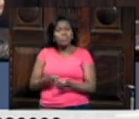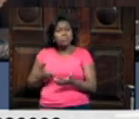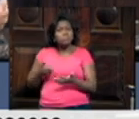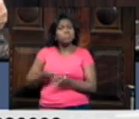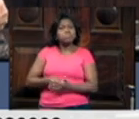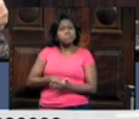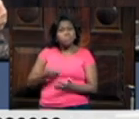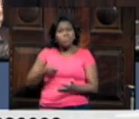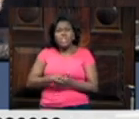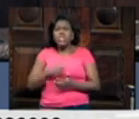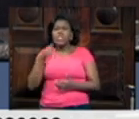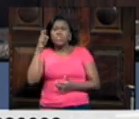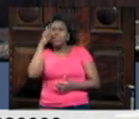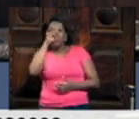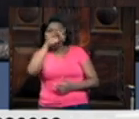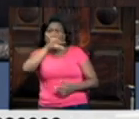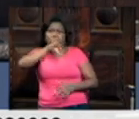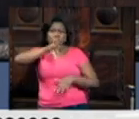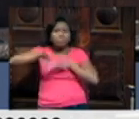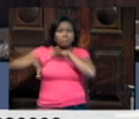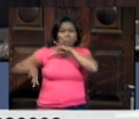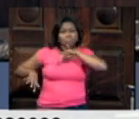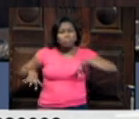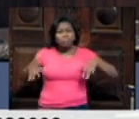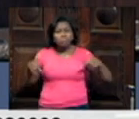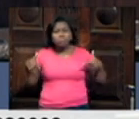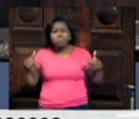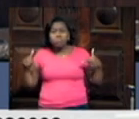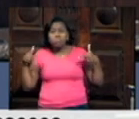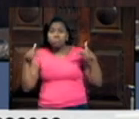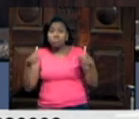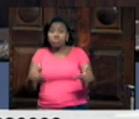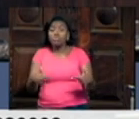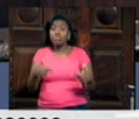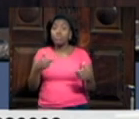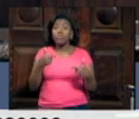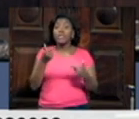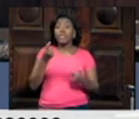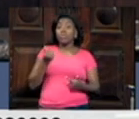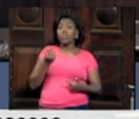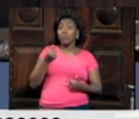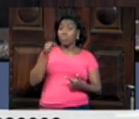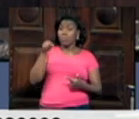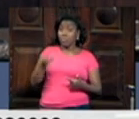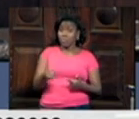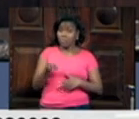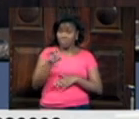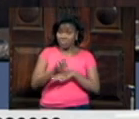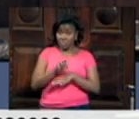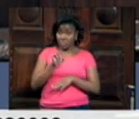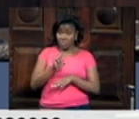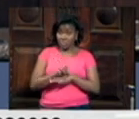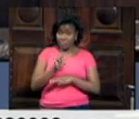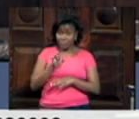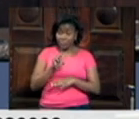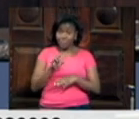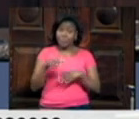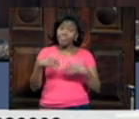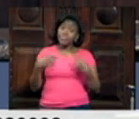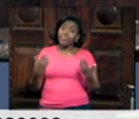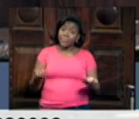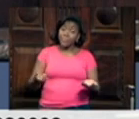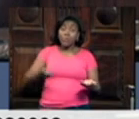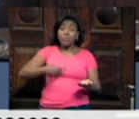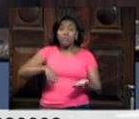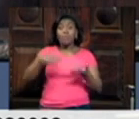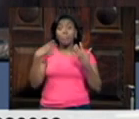as dificuldades de caráter econômico que vive o estado do Rio de Janeiro. Então nós aprovamos